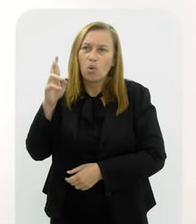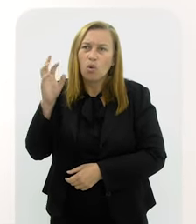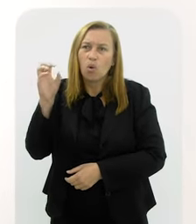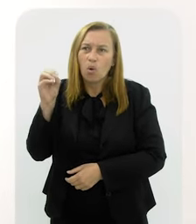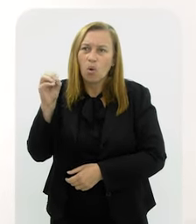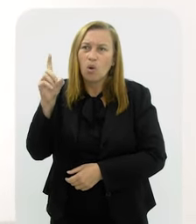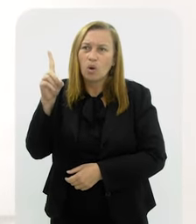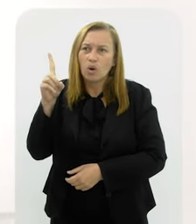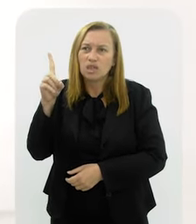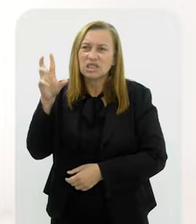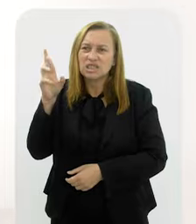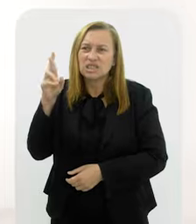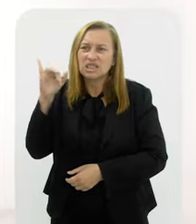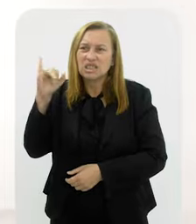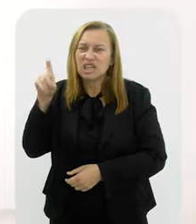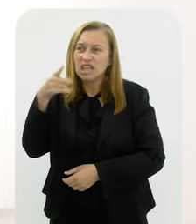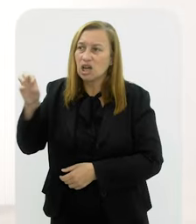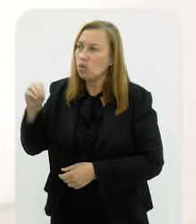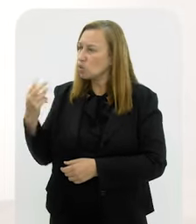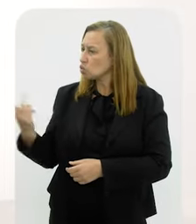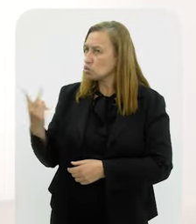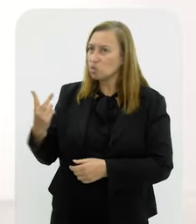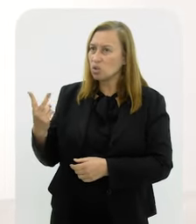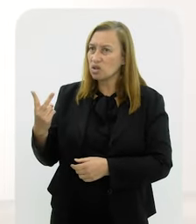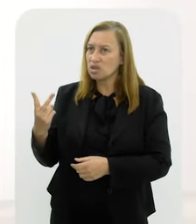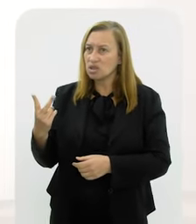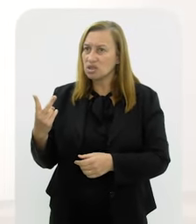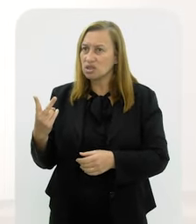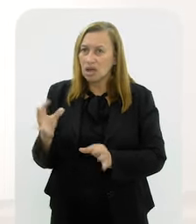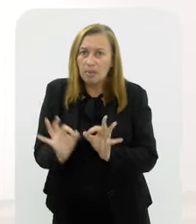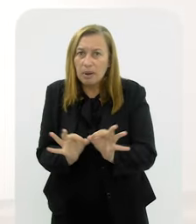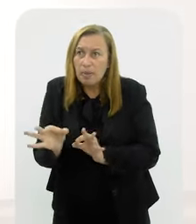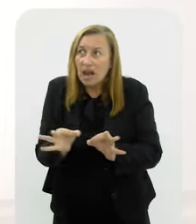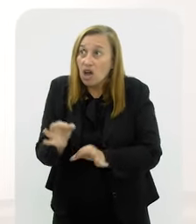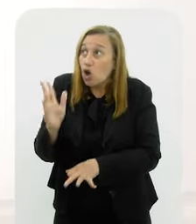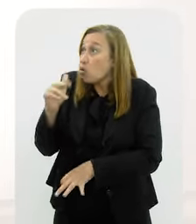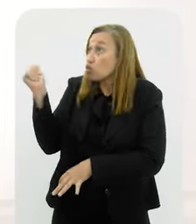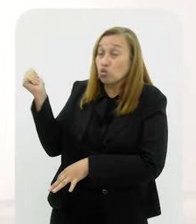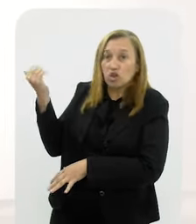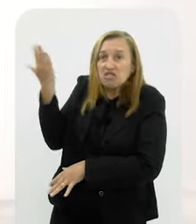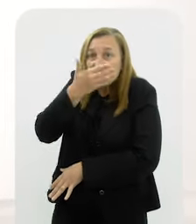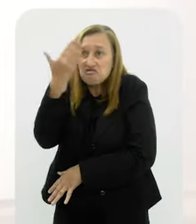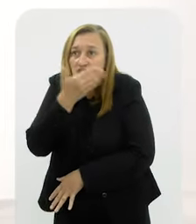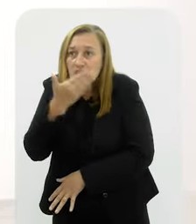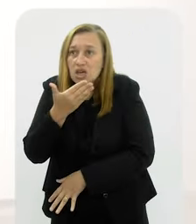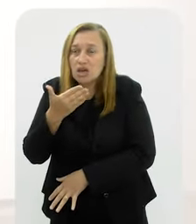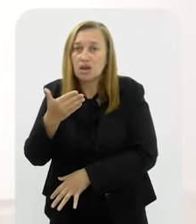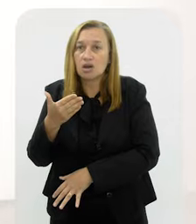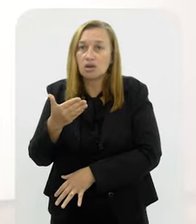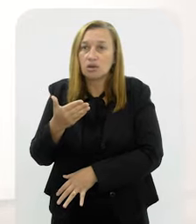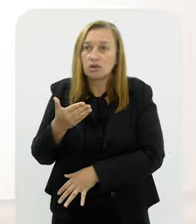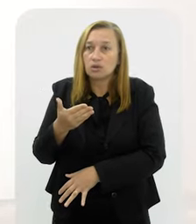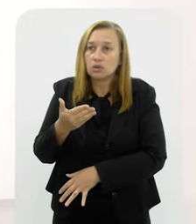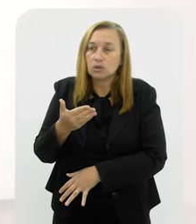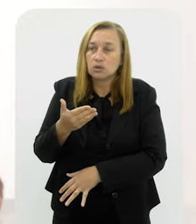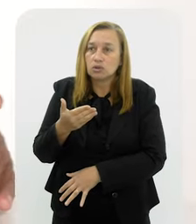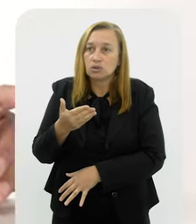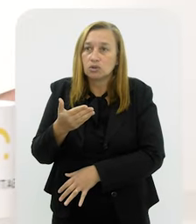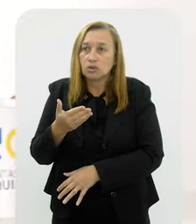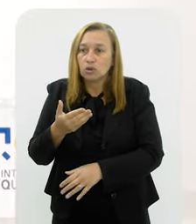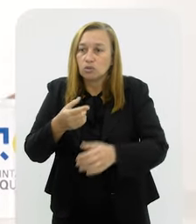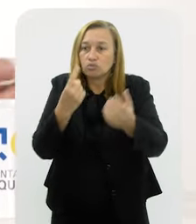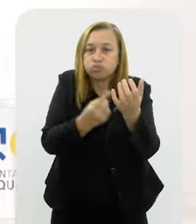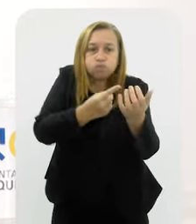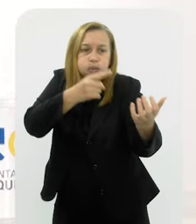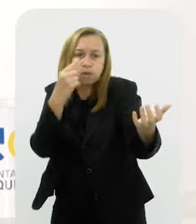Rodrigão, o Rodrigo. Então, eles faziam uma formação, cara, que eu nunca vi escola nenhuma. Os tamborins da Mangueira, se você olhasse assim